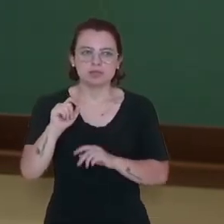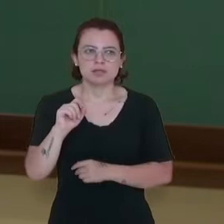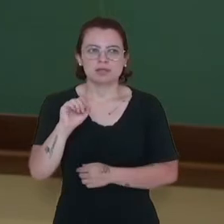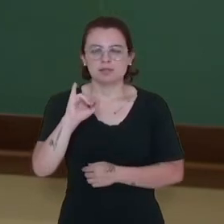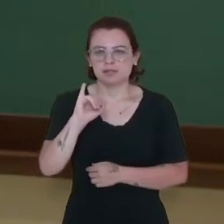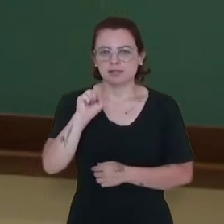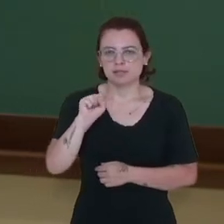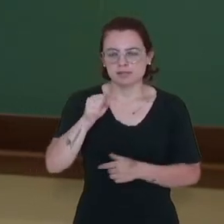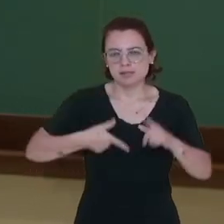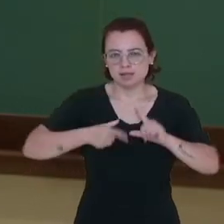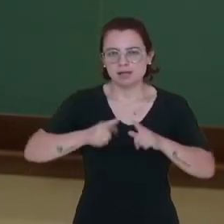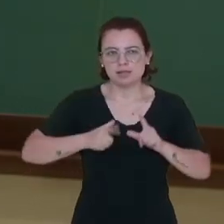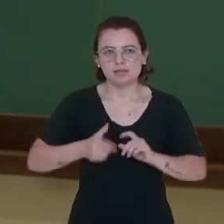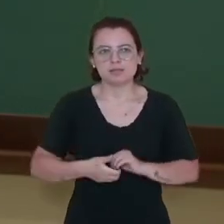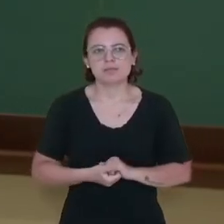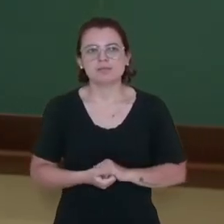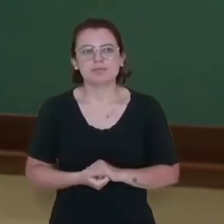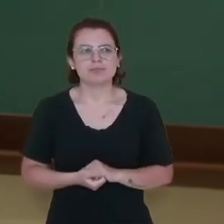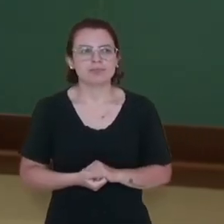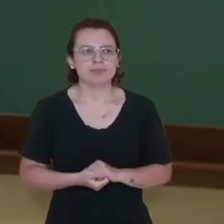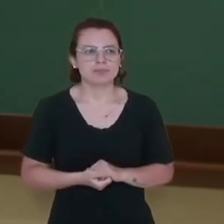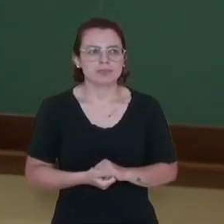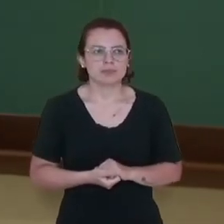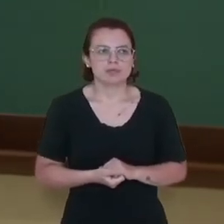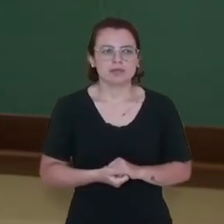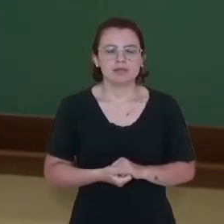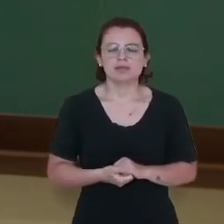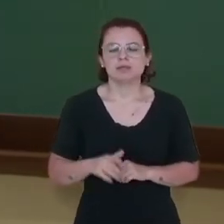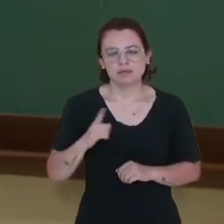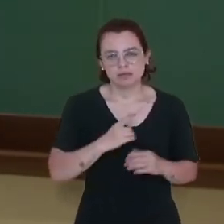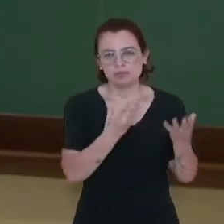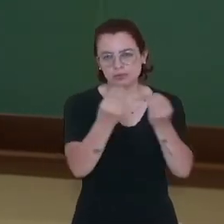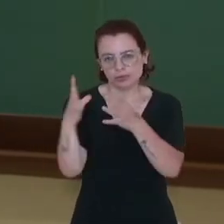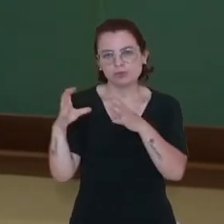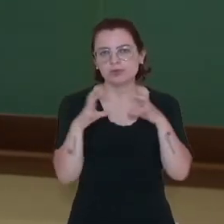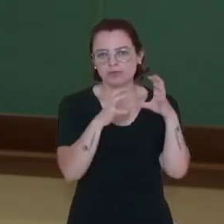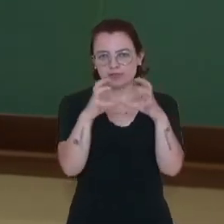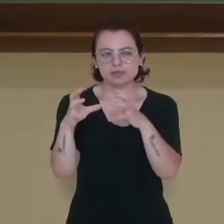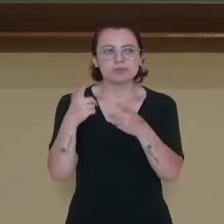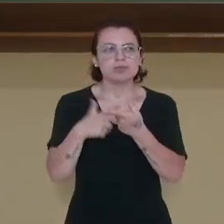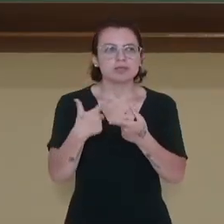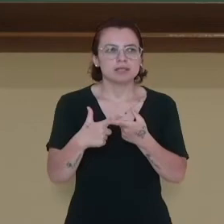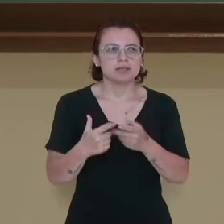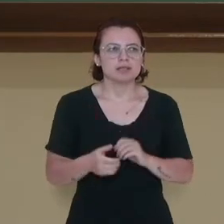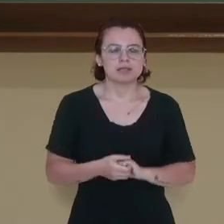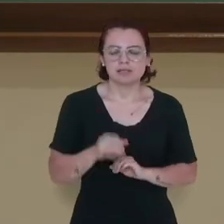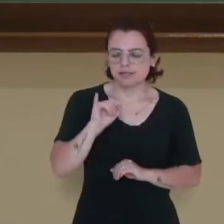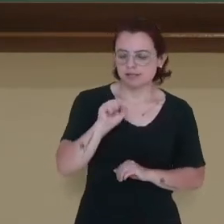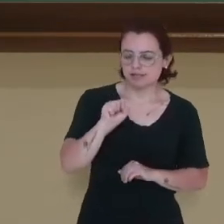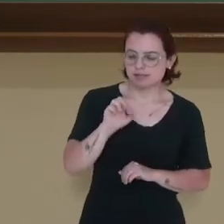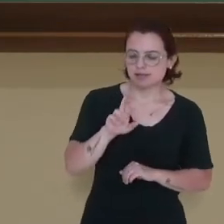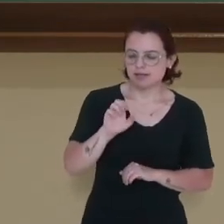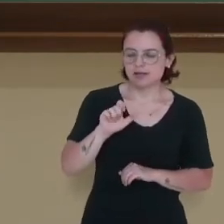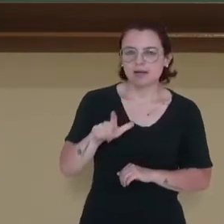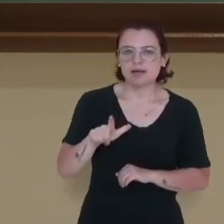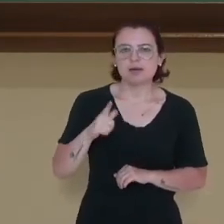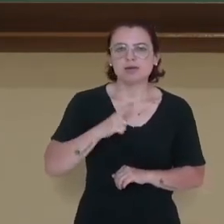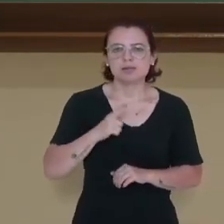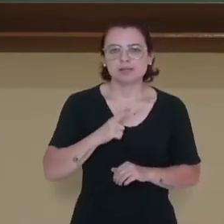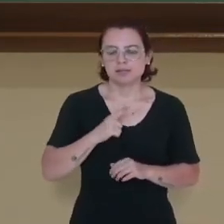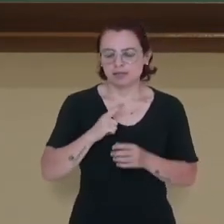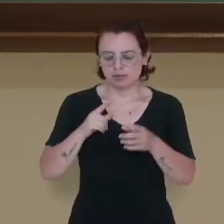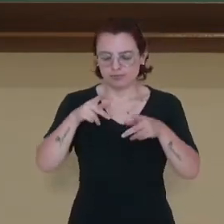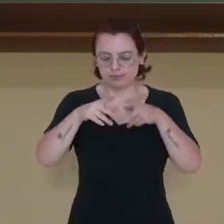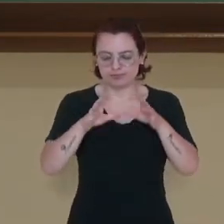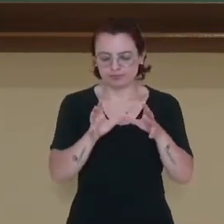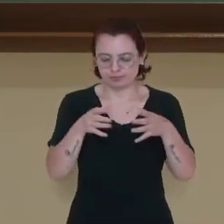aos israelenses, ok? E isso, claro, geraria muitos conflitos, porque Israel está cercado, então, por